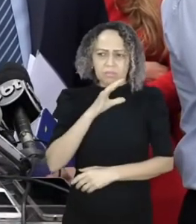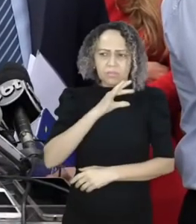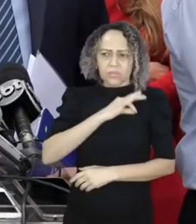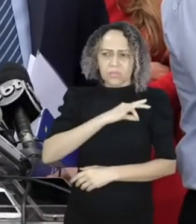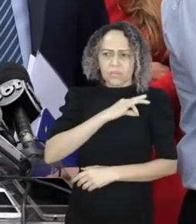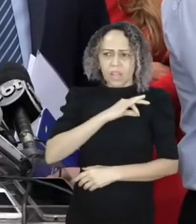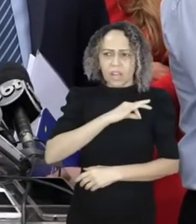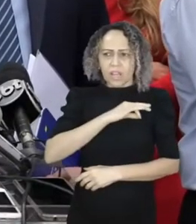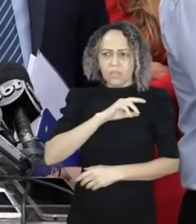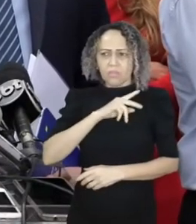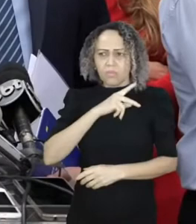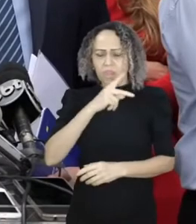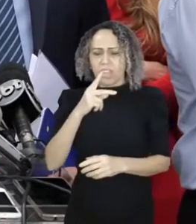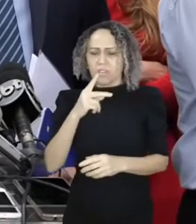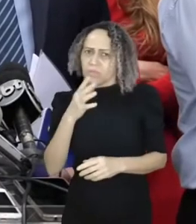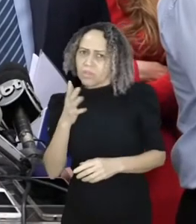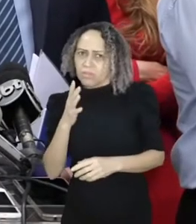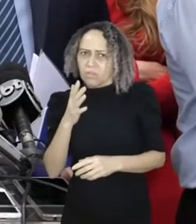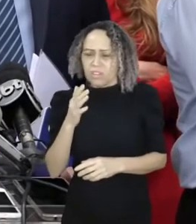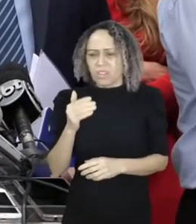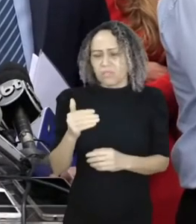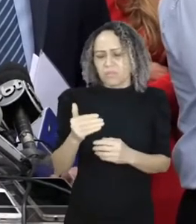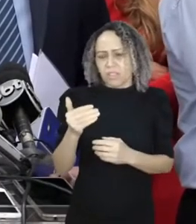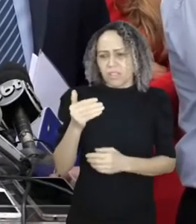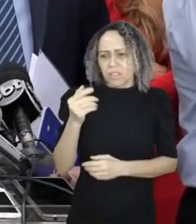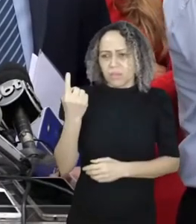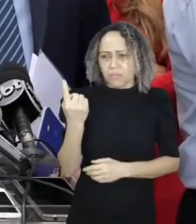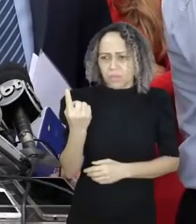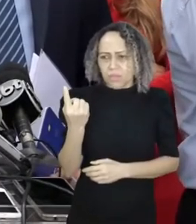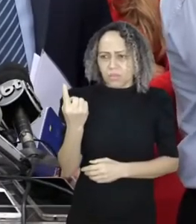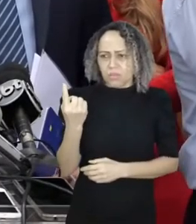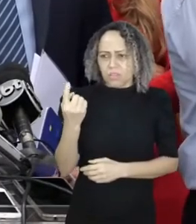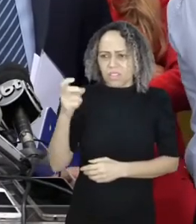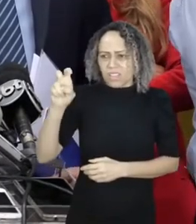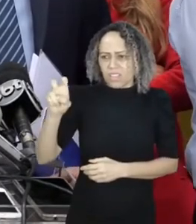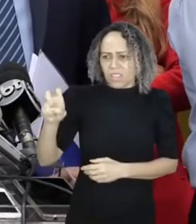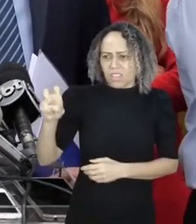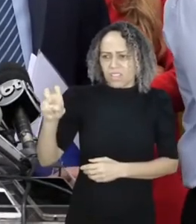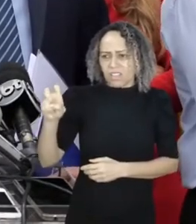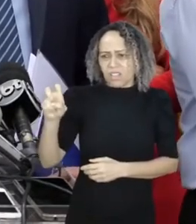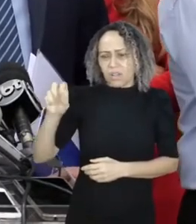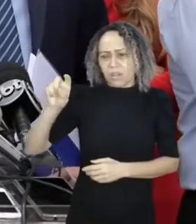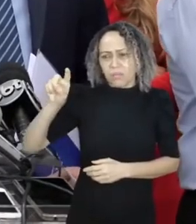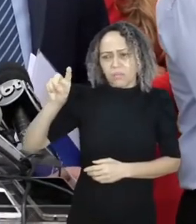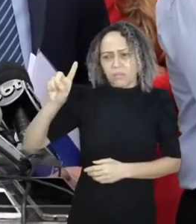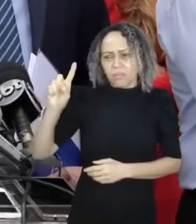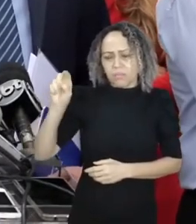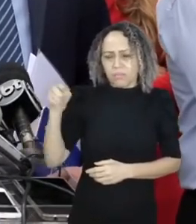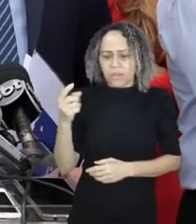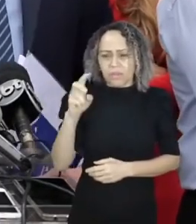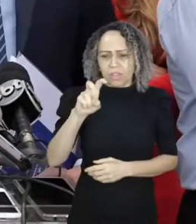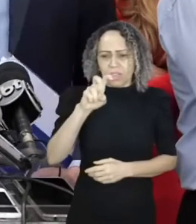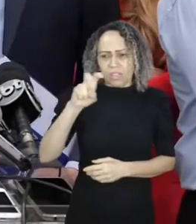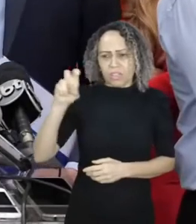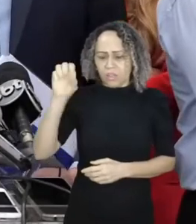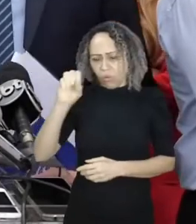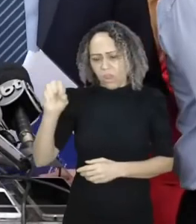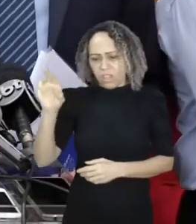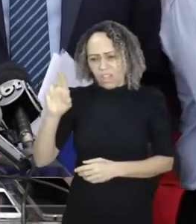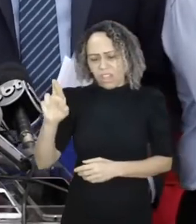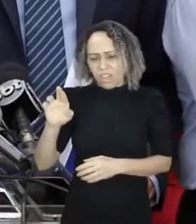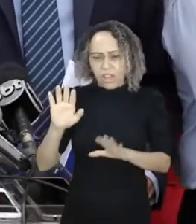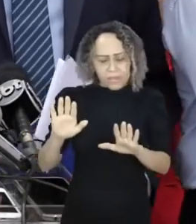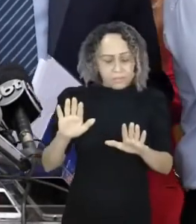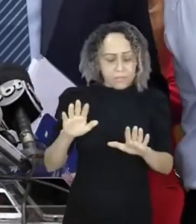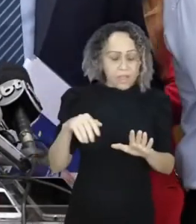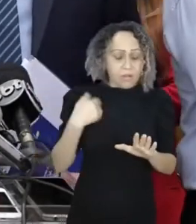de R$ 1.320 de salário mínimo? Hoje está R$ 1.302 na... Nós estamos fazendo os cálculos ainda. Tem muita coisa que é dita, mas nós não